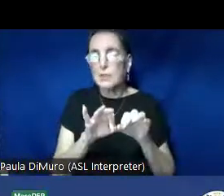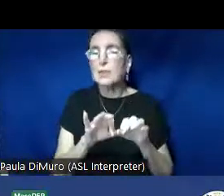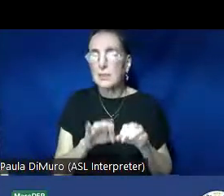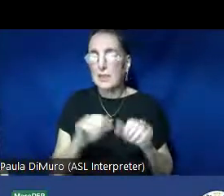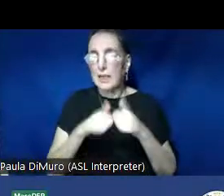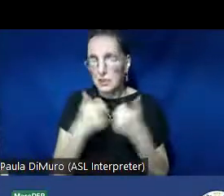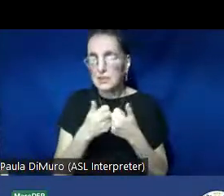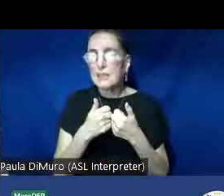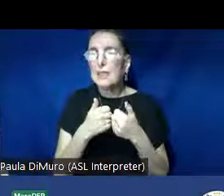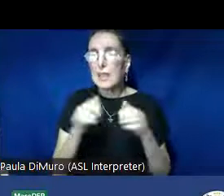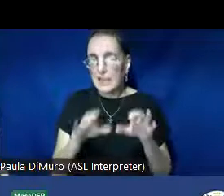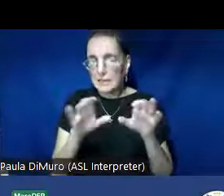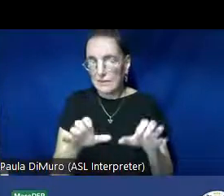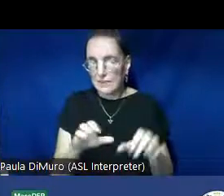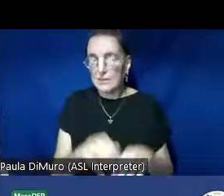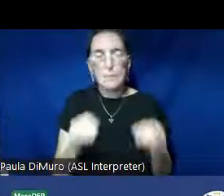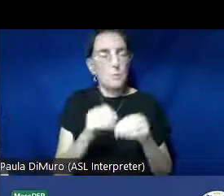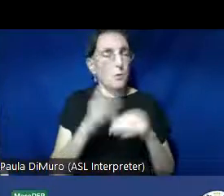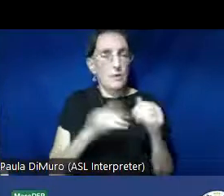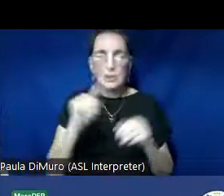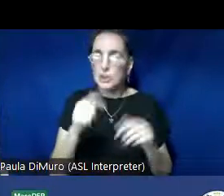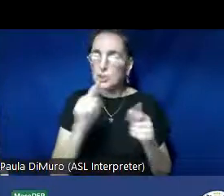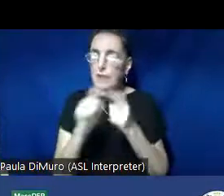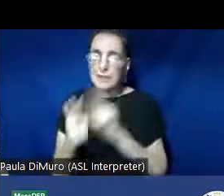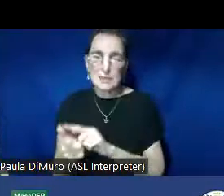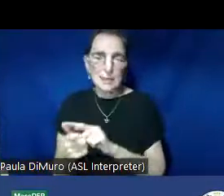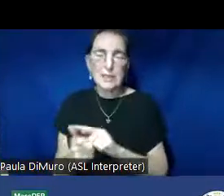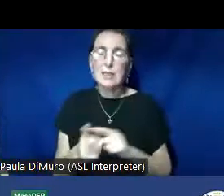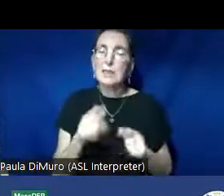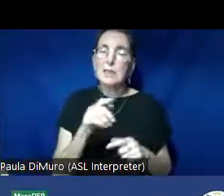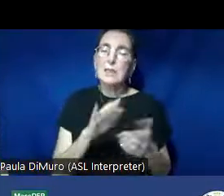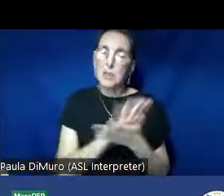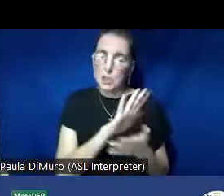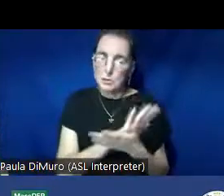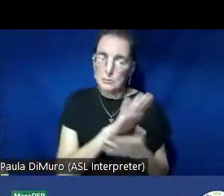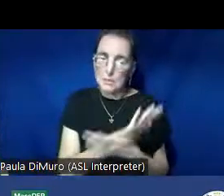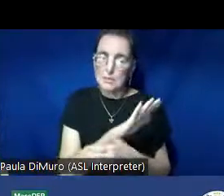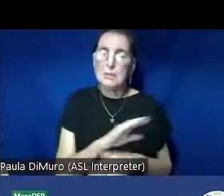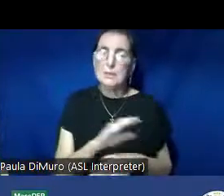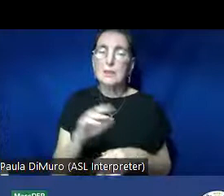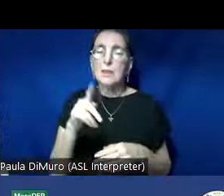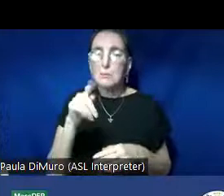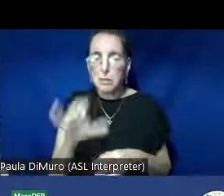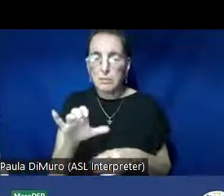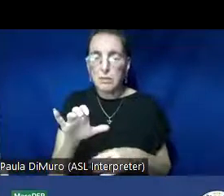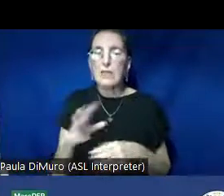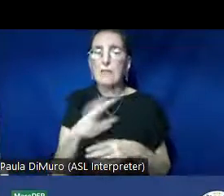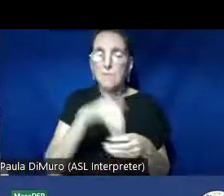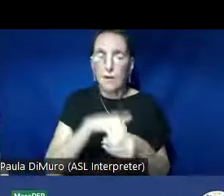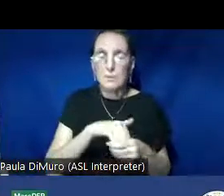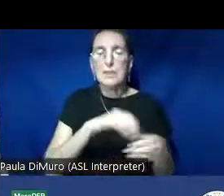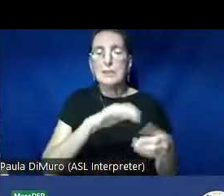e atividades. É mais do que simplesmente traduz documentos. Envolvimento público é